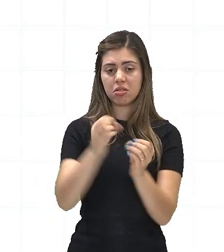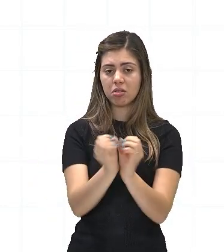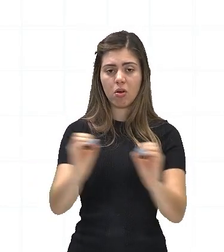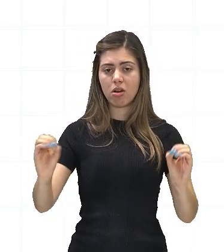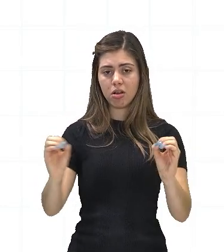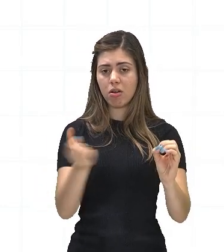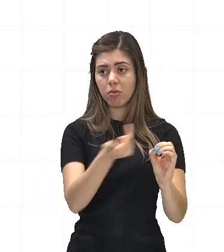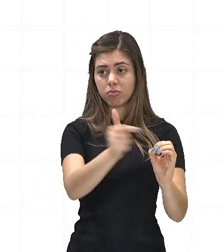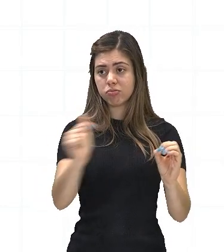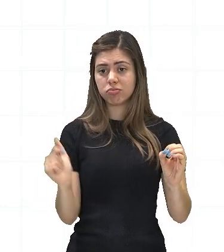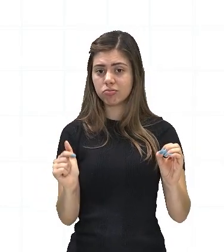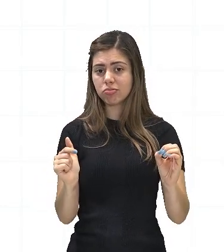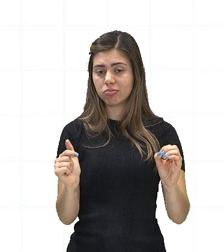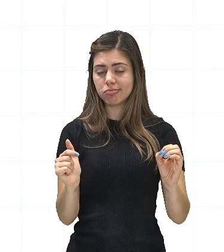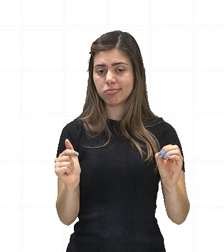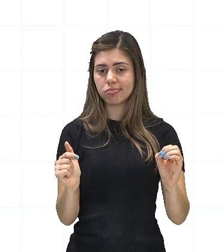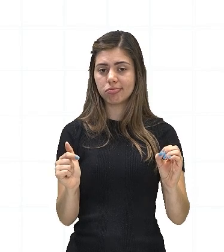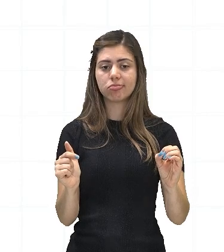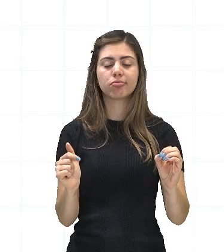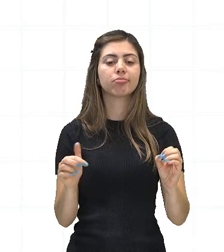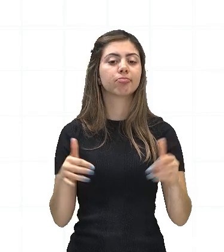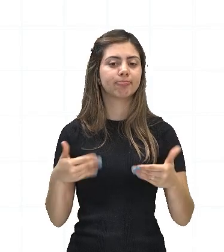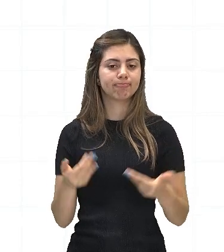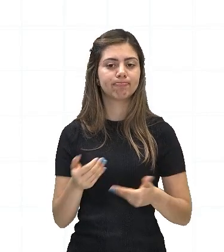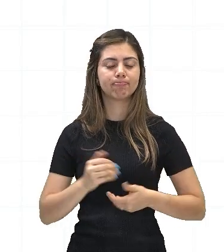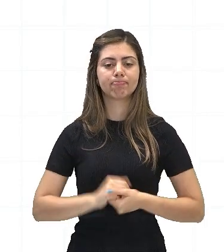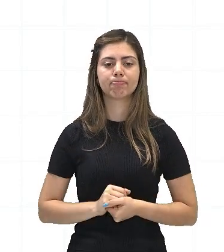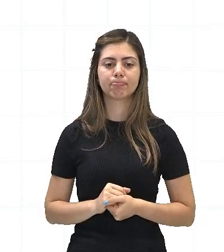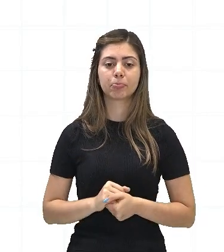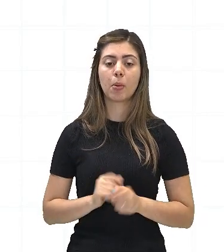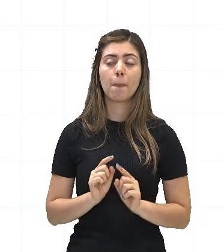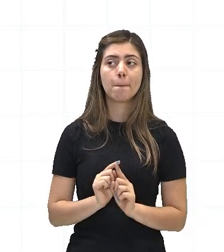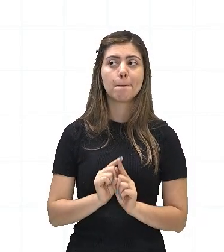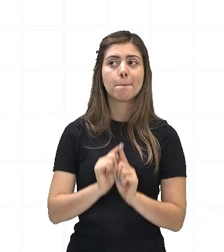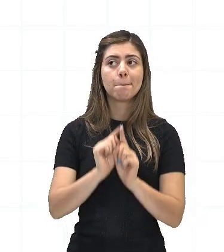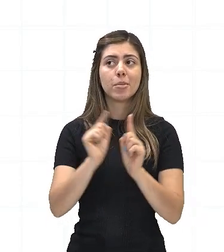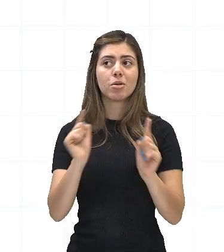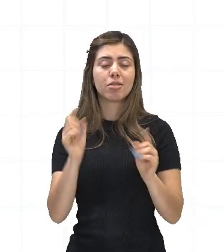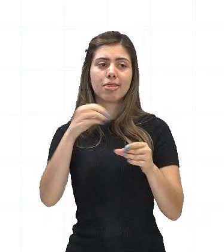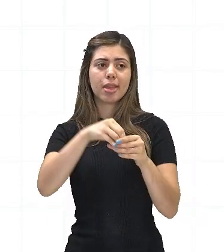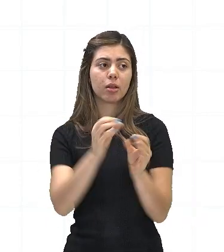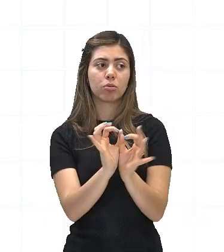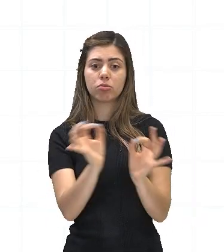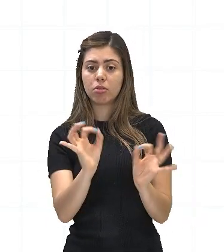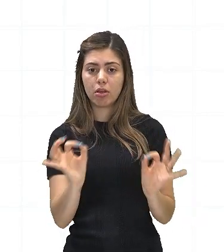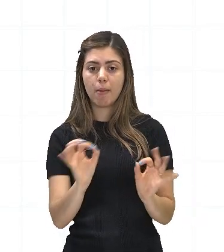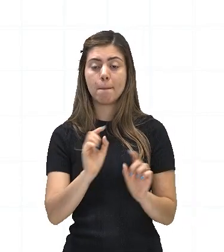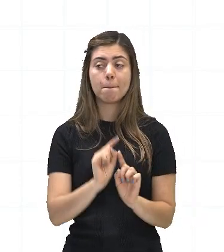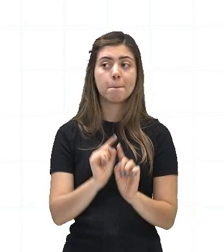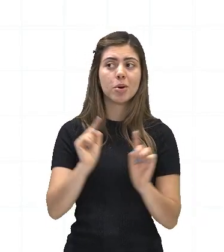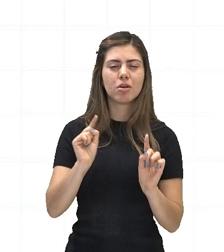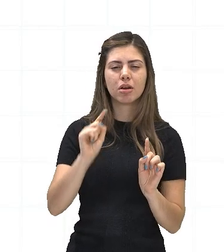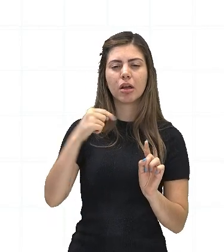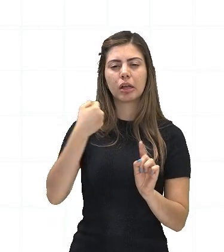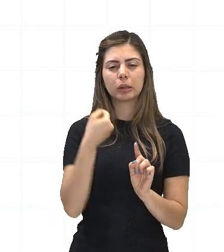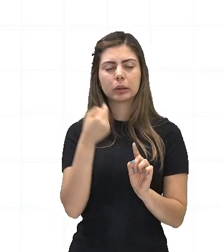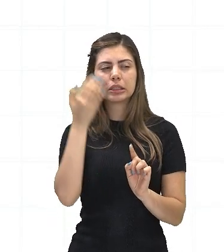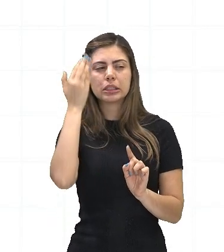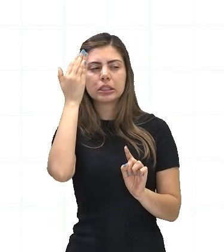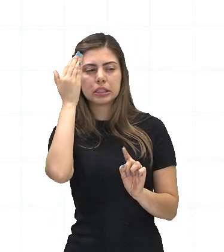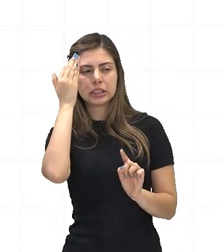falado, verbalizado na oração, né? Mas ele pode ser